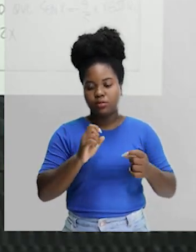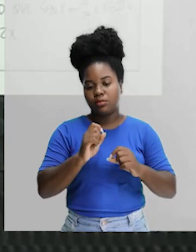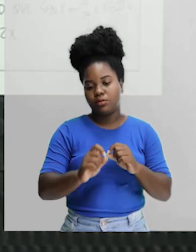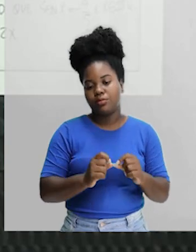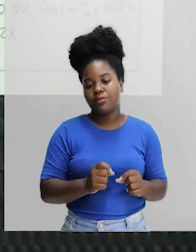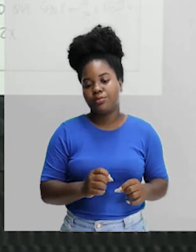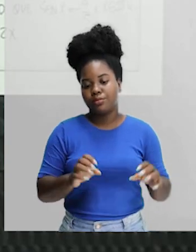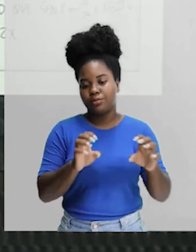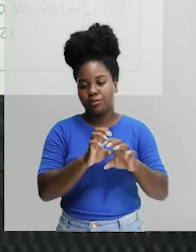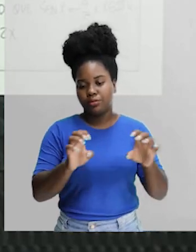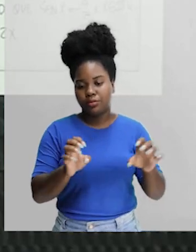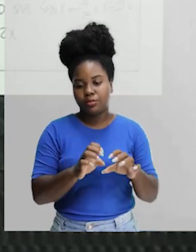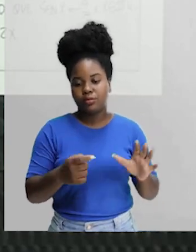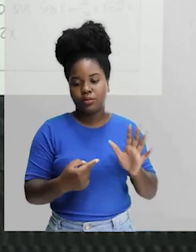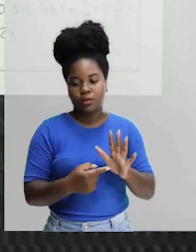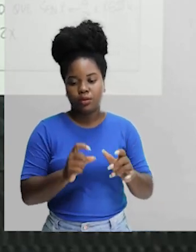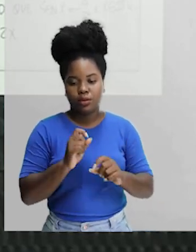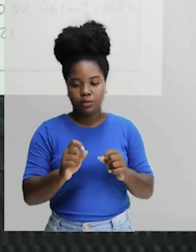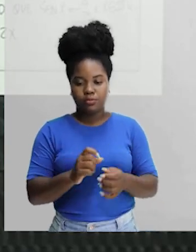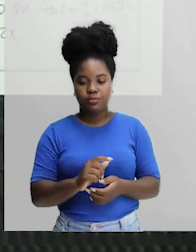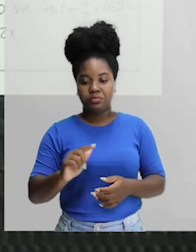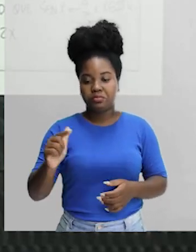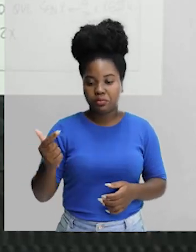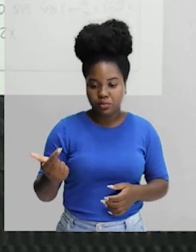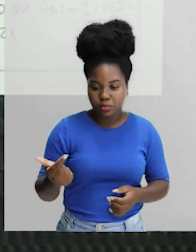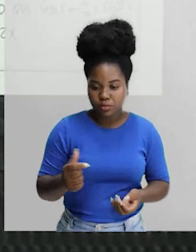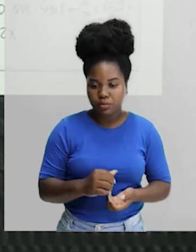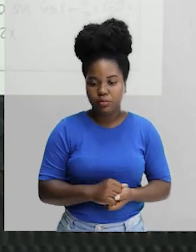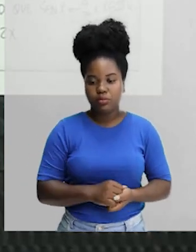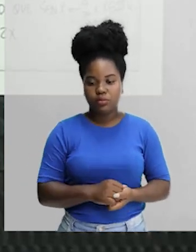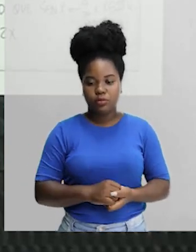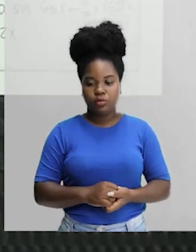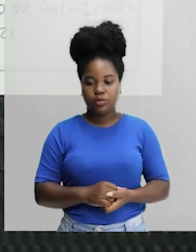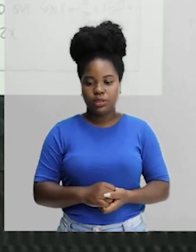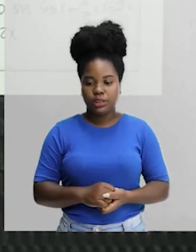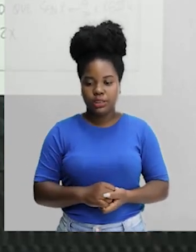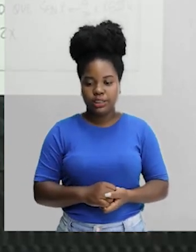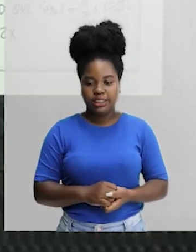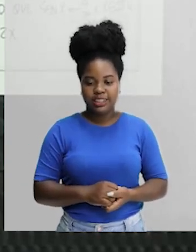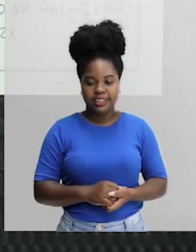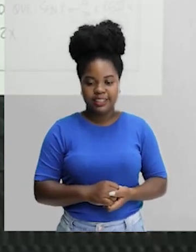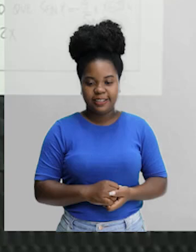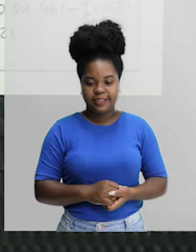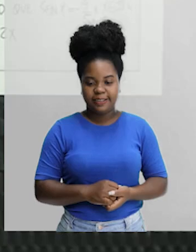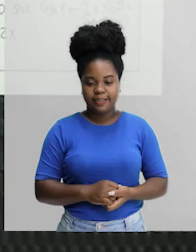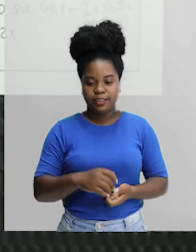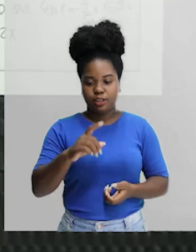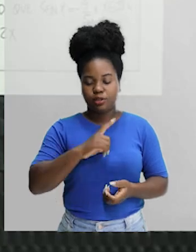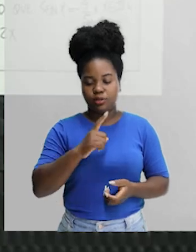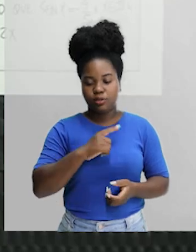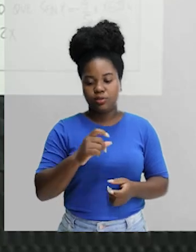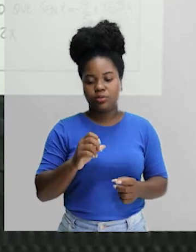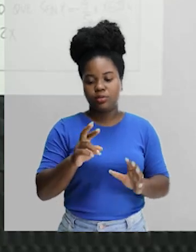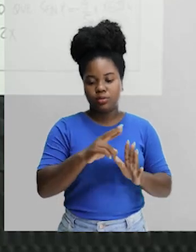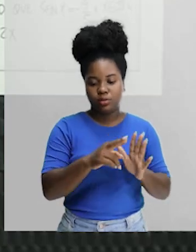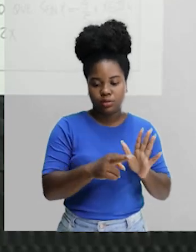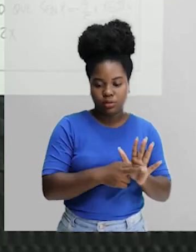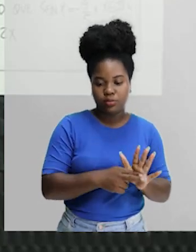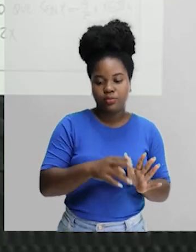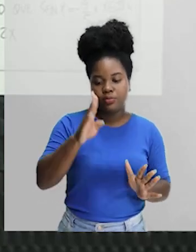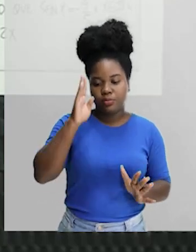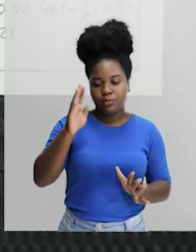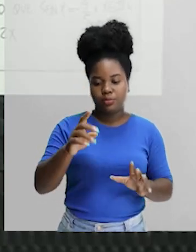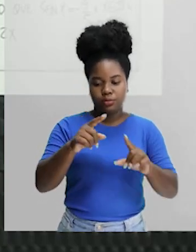dessa fórmula aqui, a gente poderia encontrar outras, né? Lembrando lá do nosso teorema fundamental